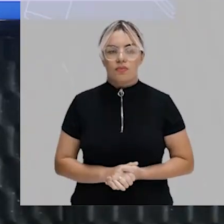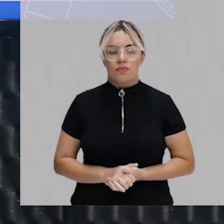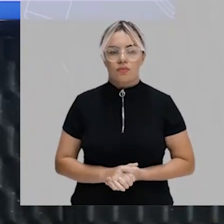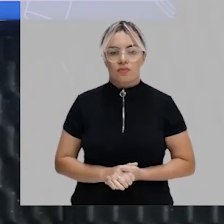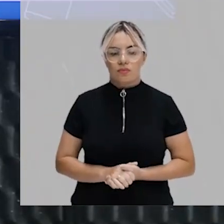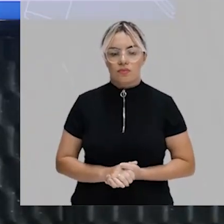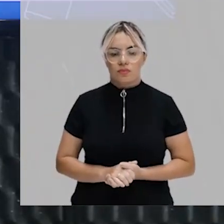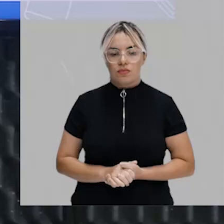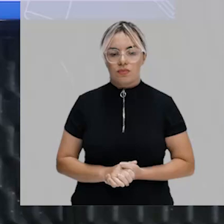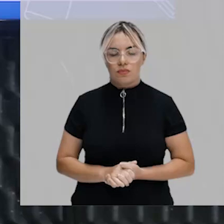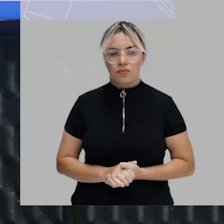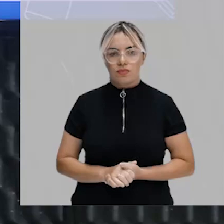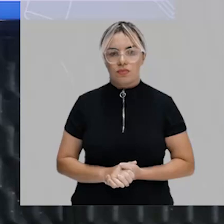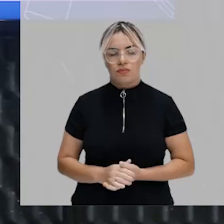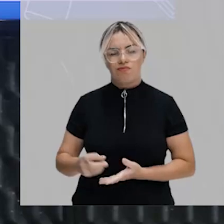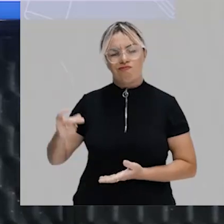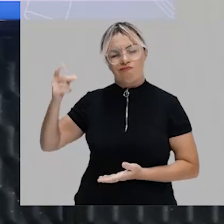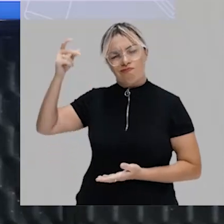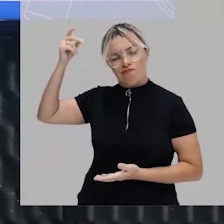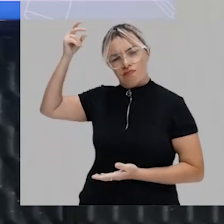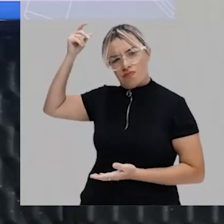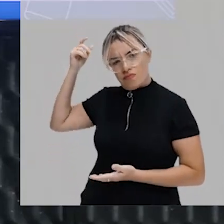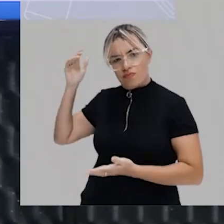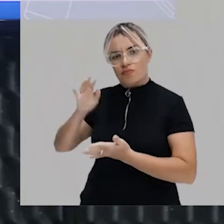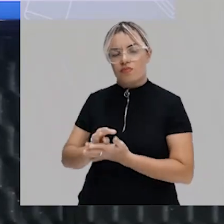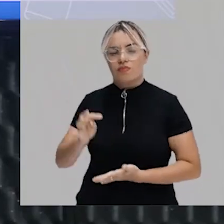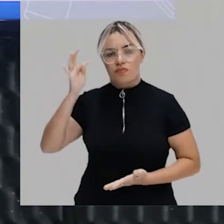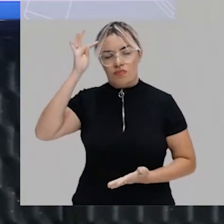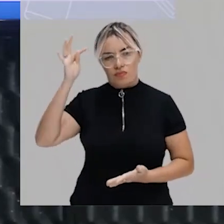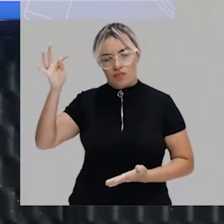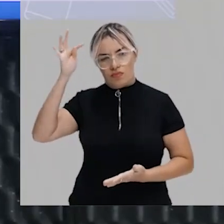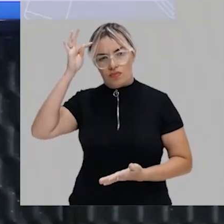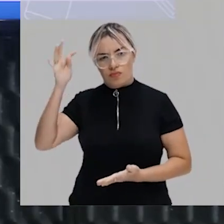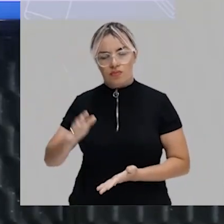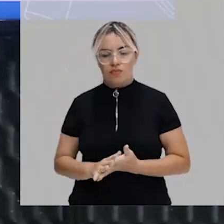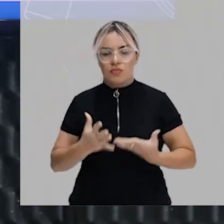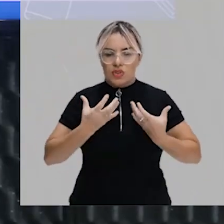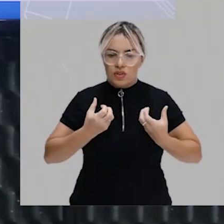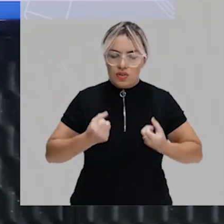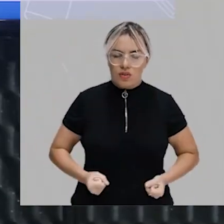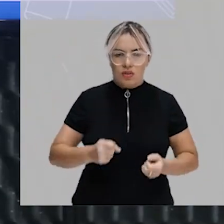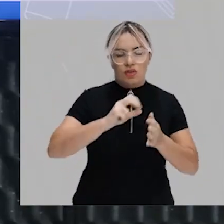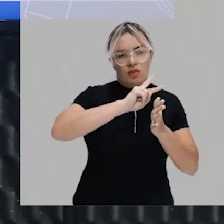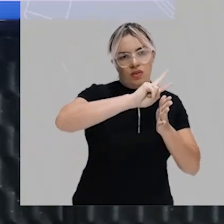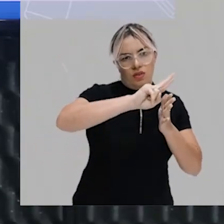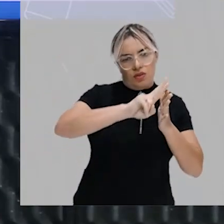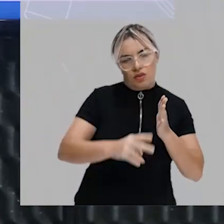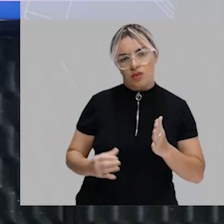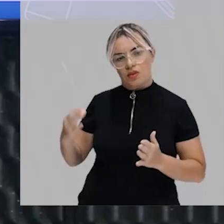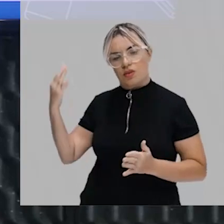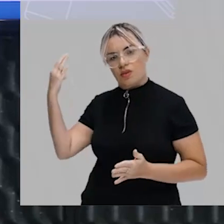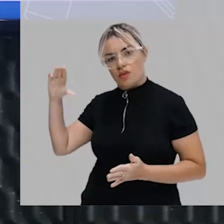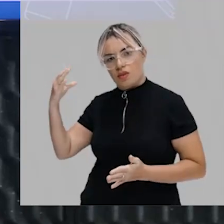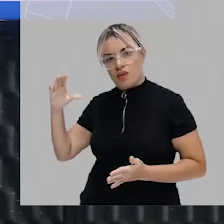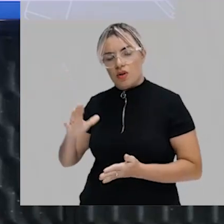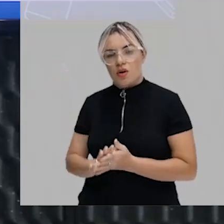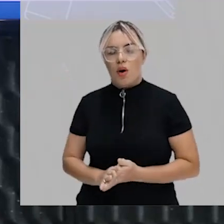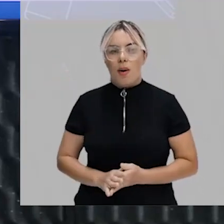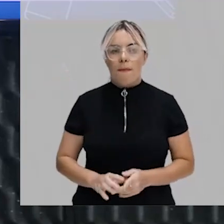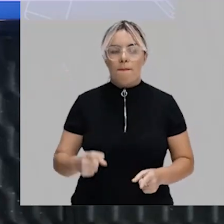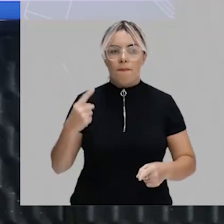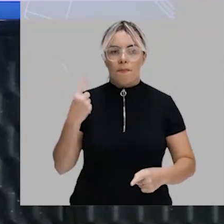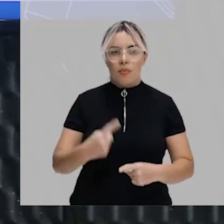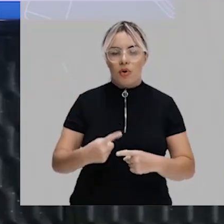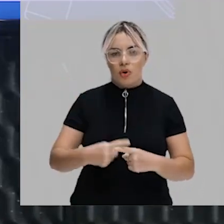E antigamente era uma ideia defendida por muitos cientistas, pela predominância desses indivíduos, tá?